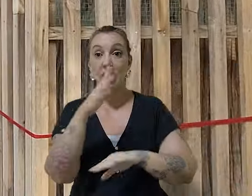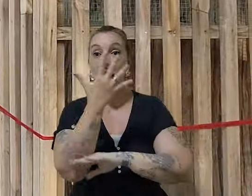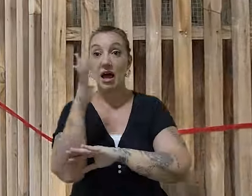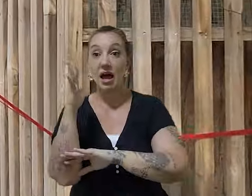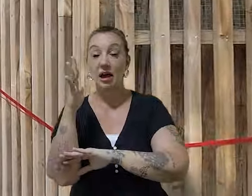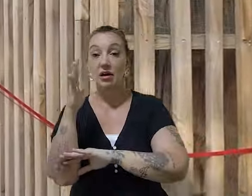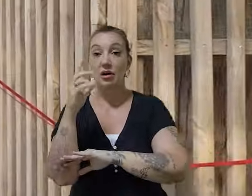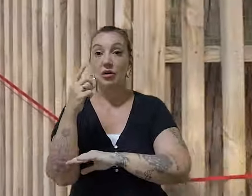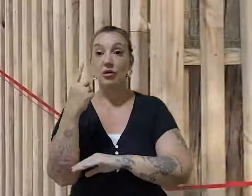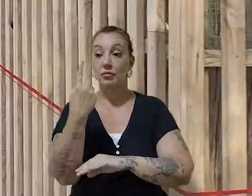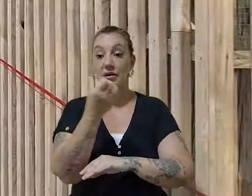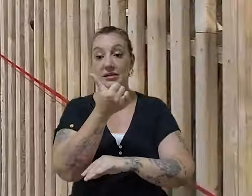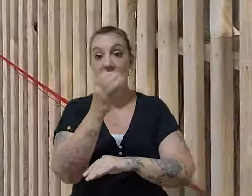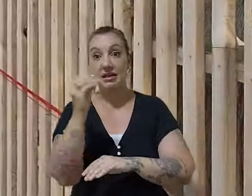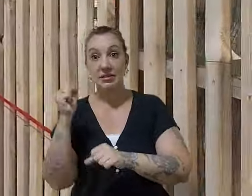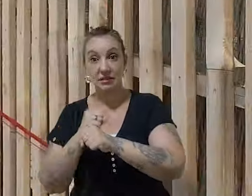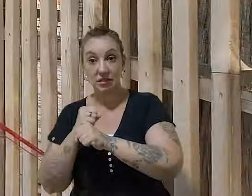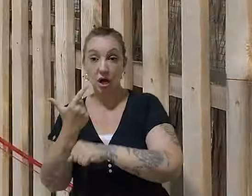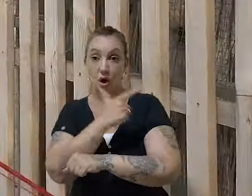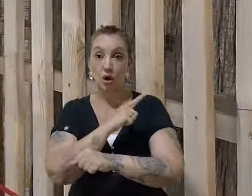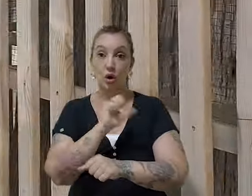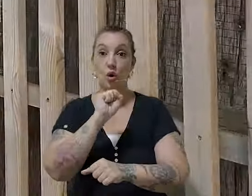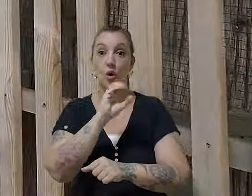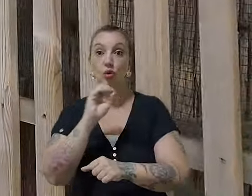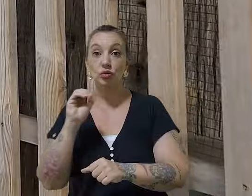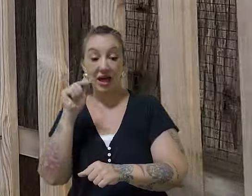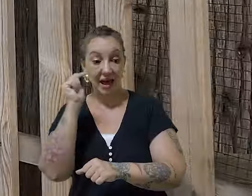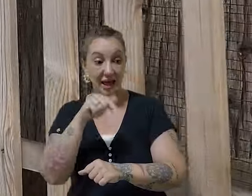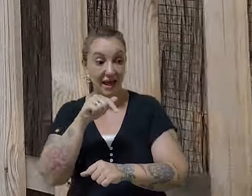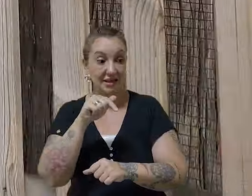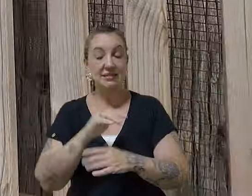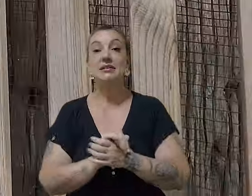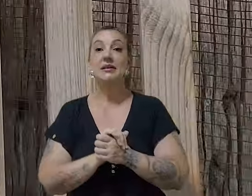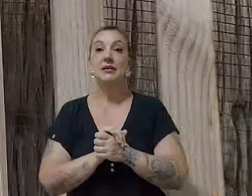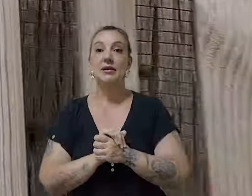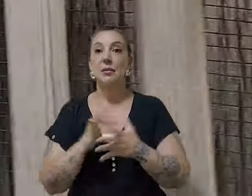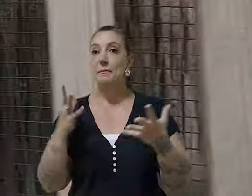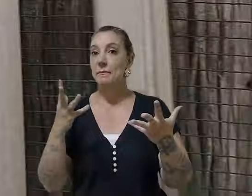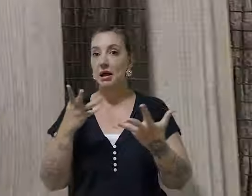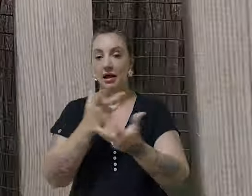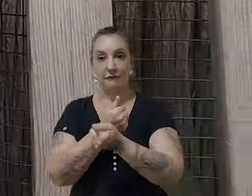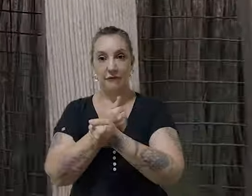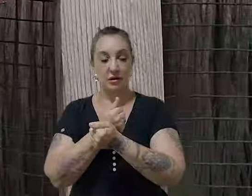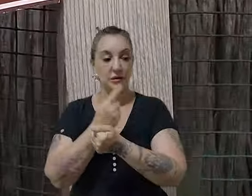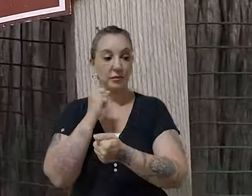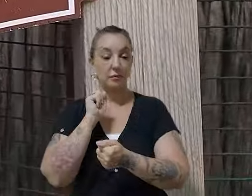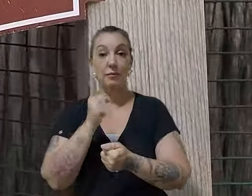uma de 600 anos, outra de 800. Essa aqui, olha só que maravilha,